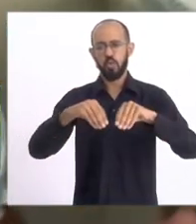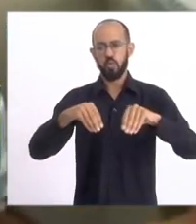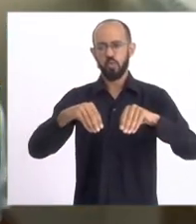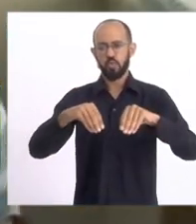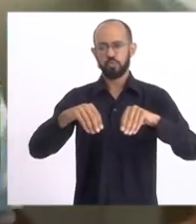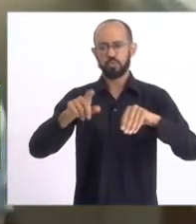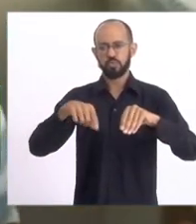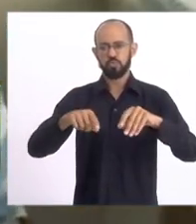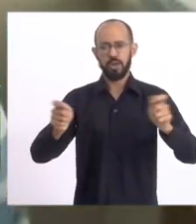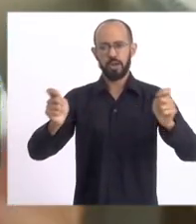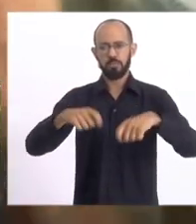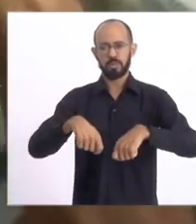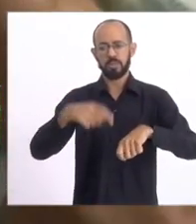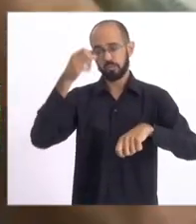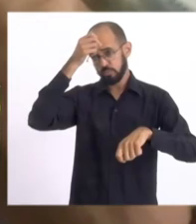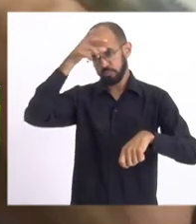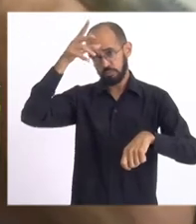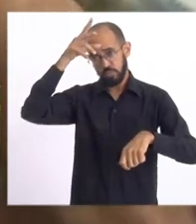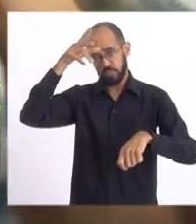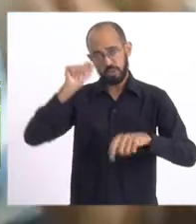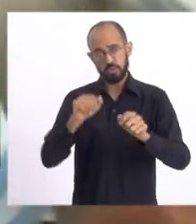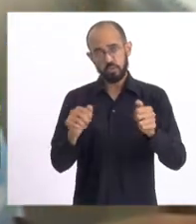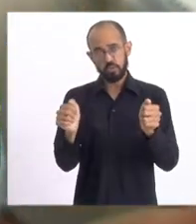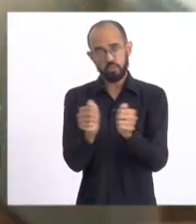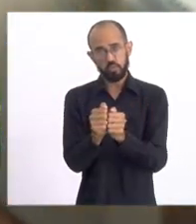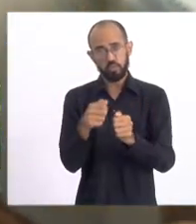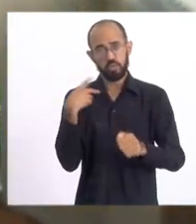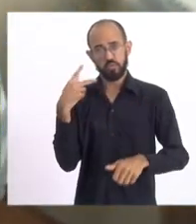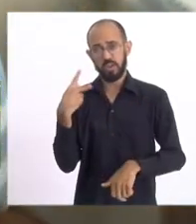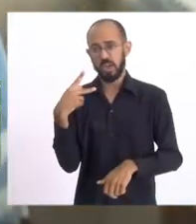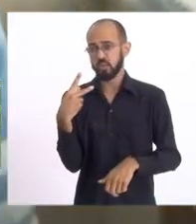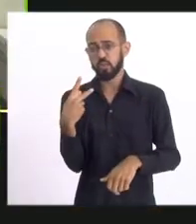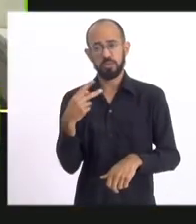Isso é competência dos prefeitos com seus respectivos vereadores.